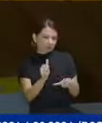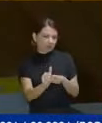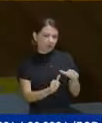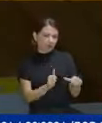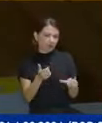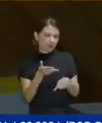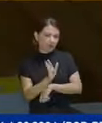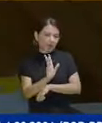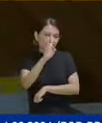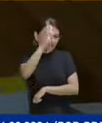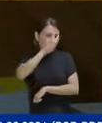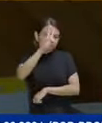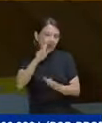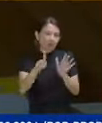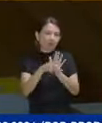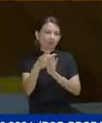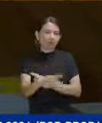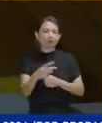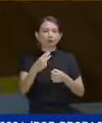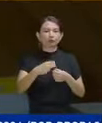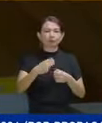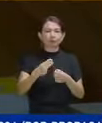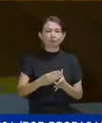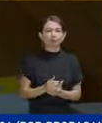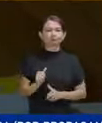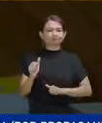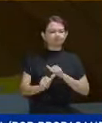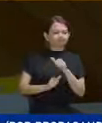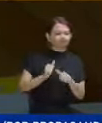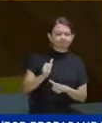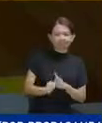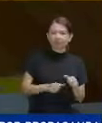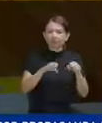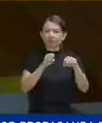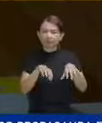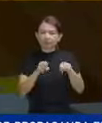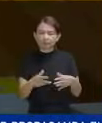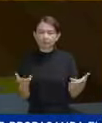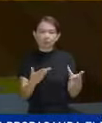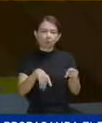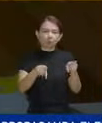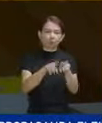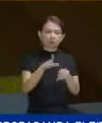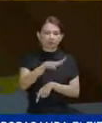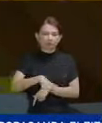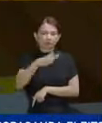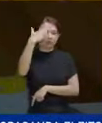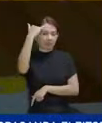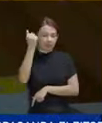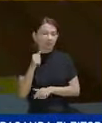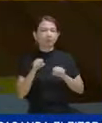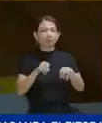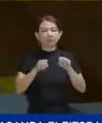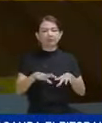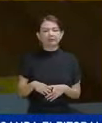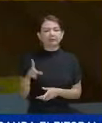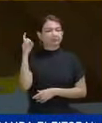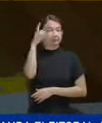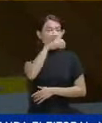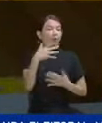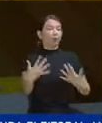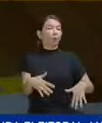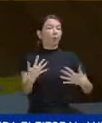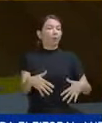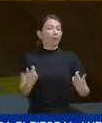entrar para a história do Oiapoque, como aquele cara que melhorou notadamente a educação, que hoje todos sabem, a educação está muito precária